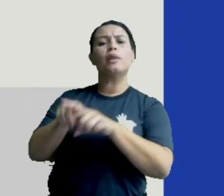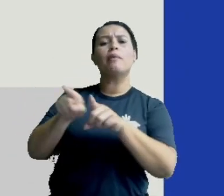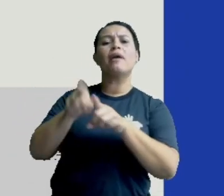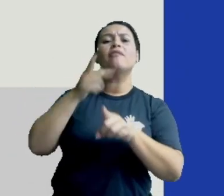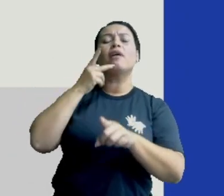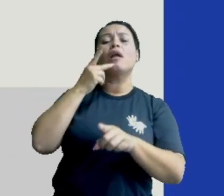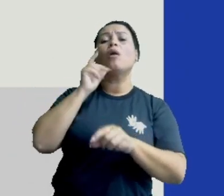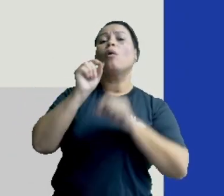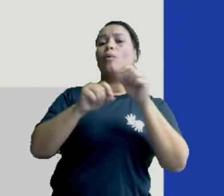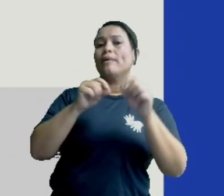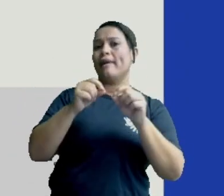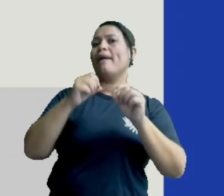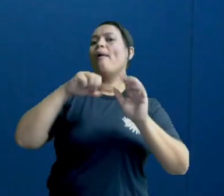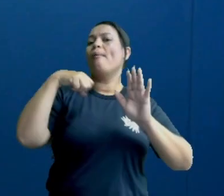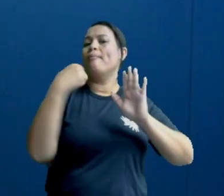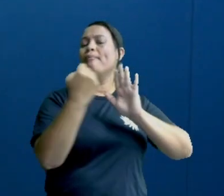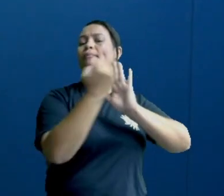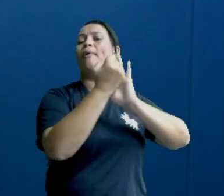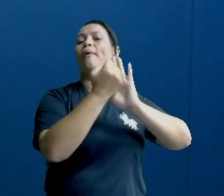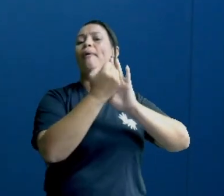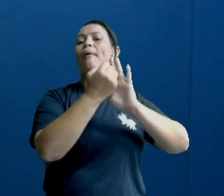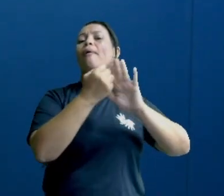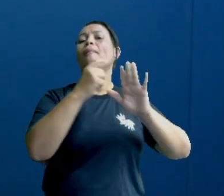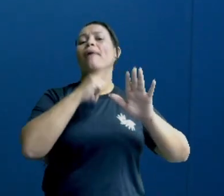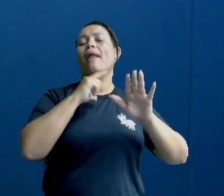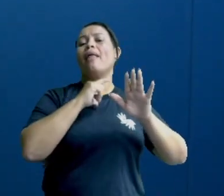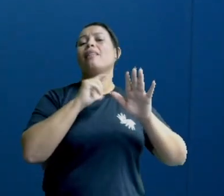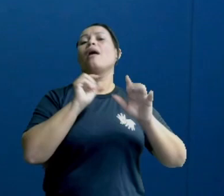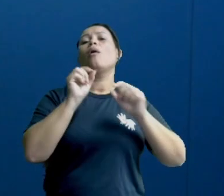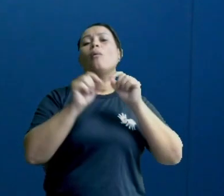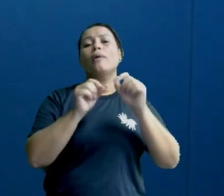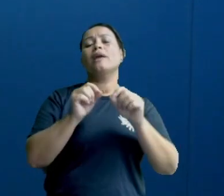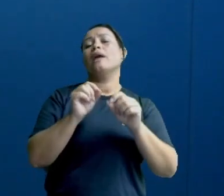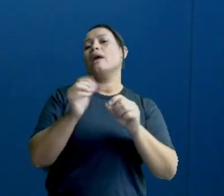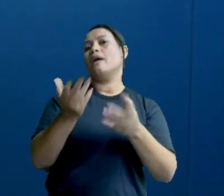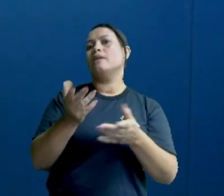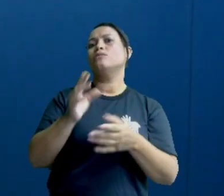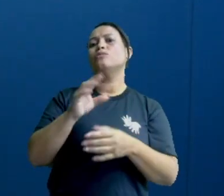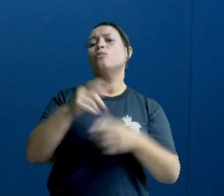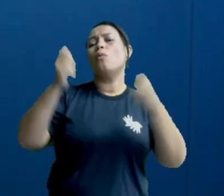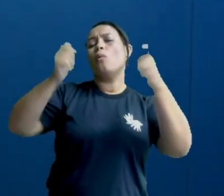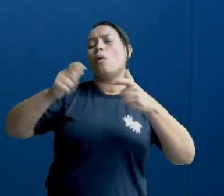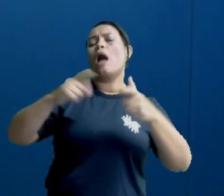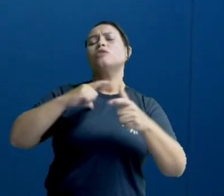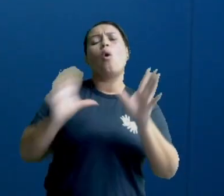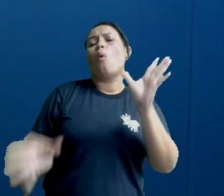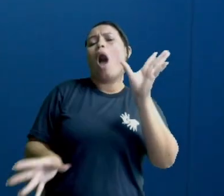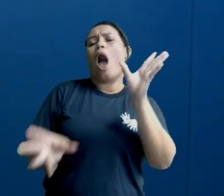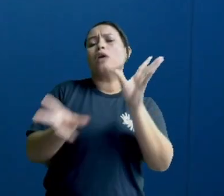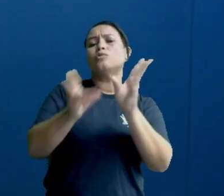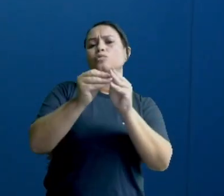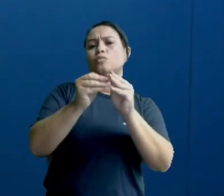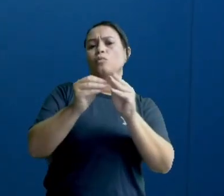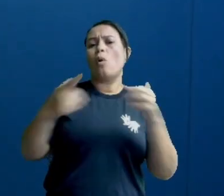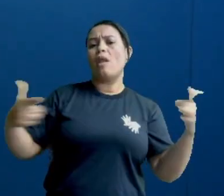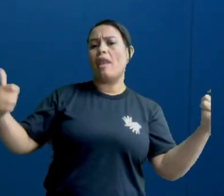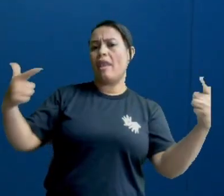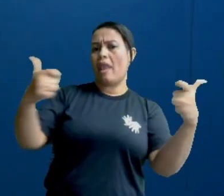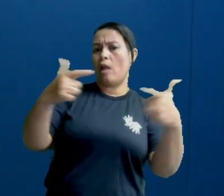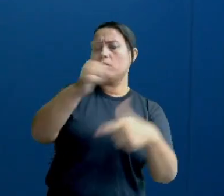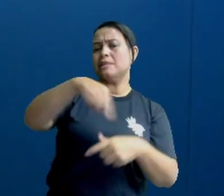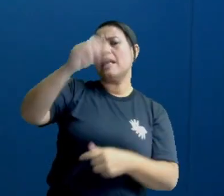sítio histórico lá no Monte das Tabocas, tá certo? Então, isso aqui, gente, foi só um resuminho da batalha para